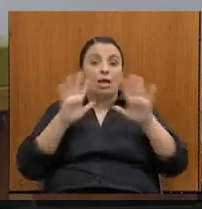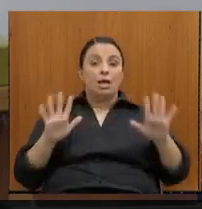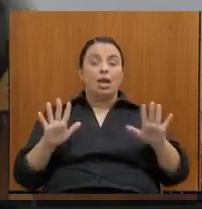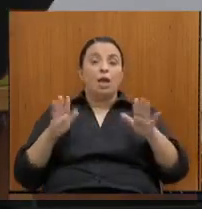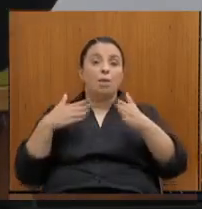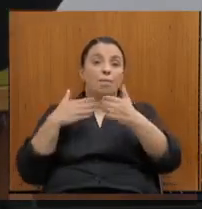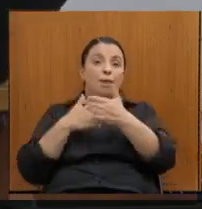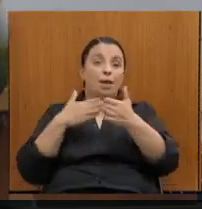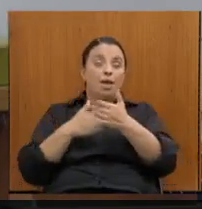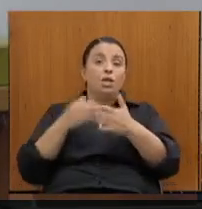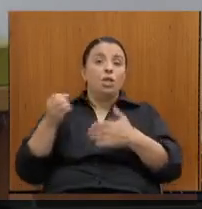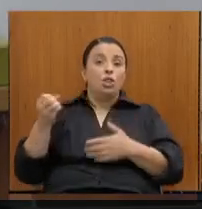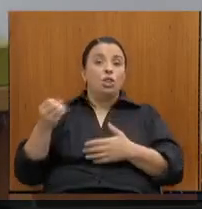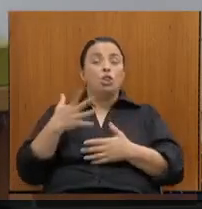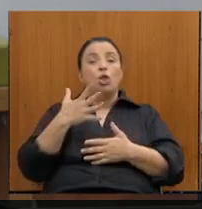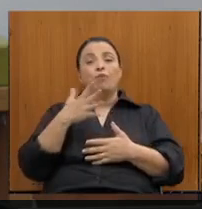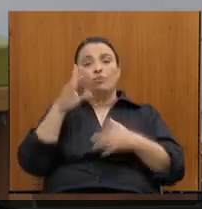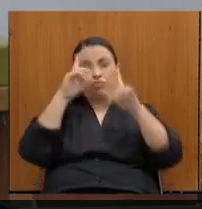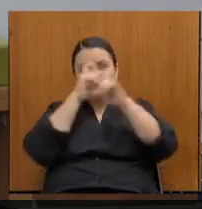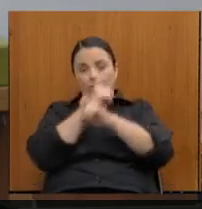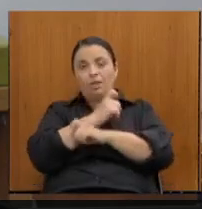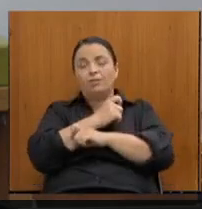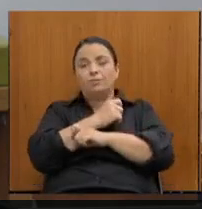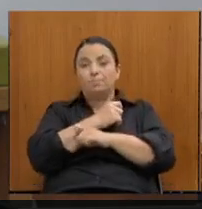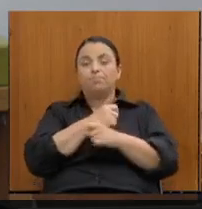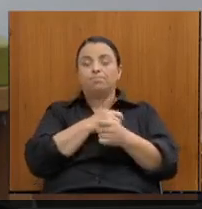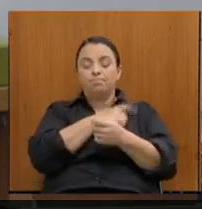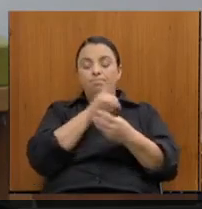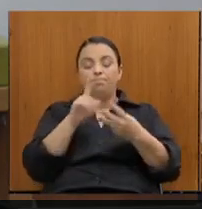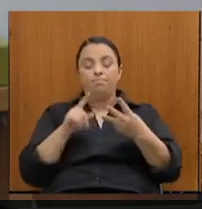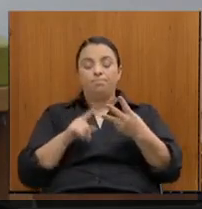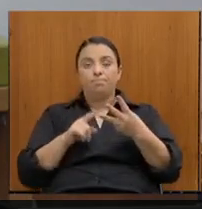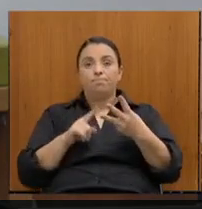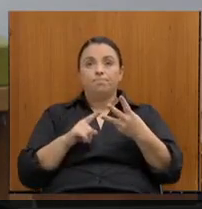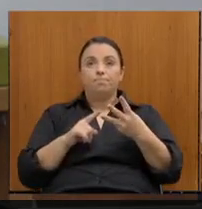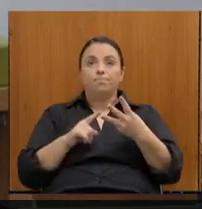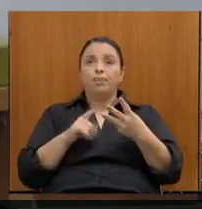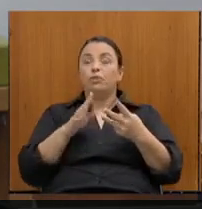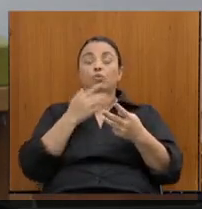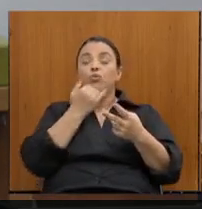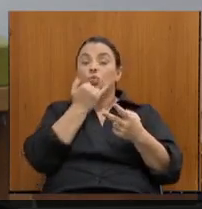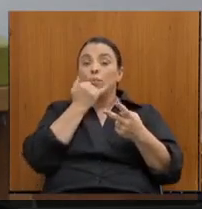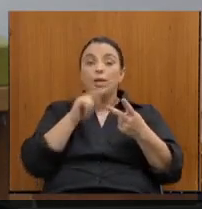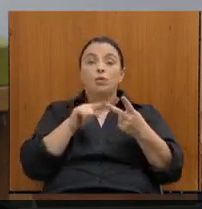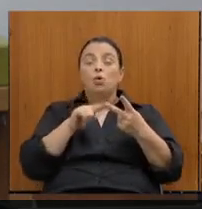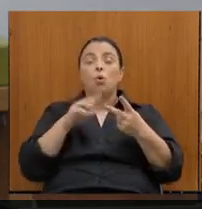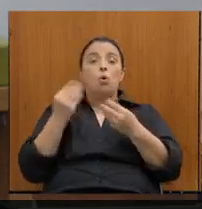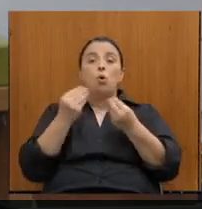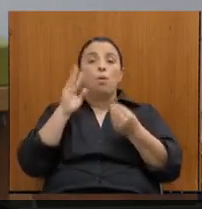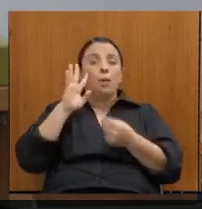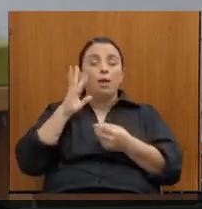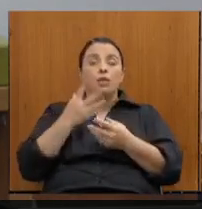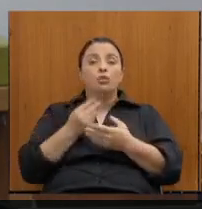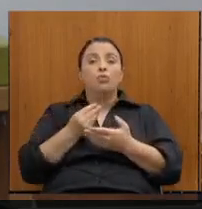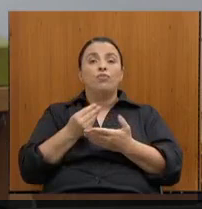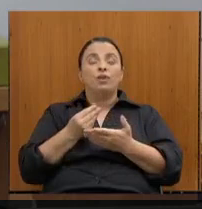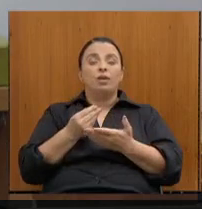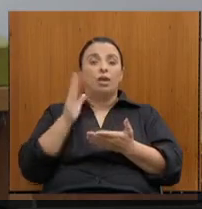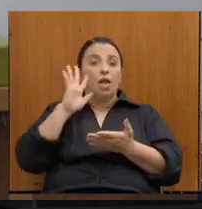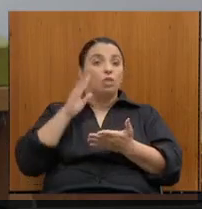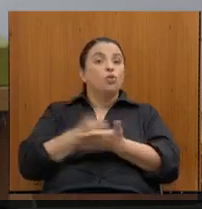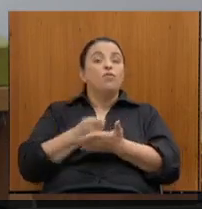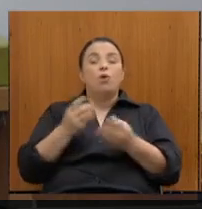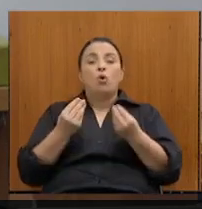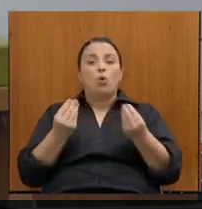novos entrantes o próximo por favor como resolver isso revisão de procedimentos Como já dito de